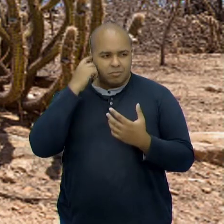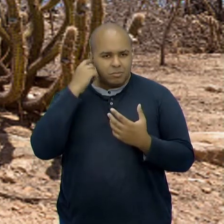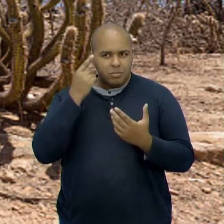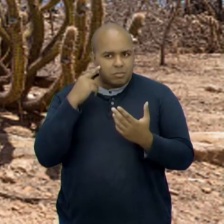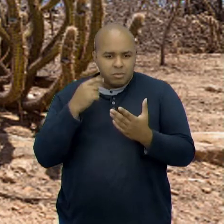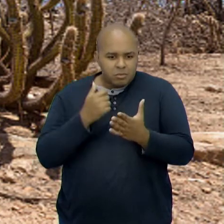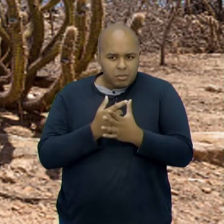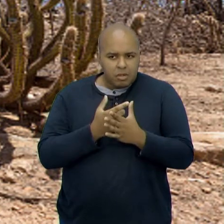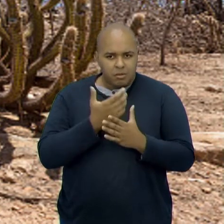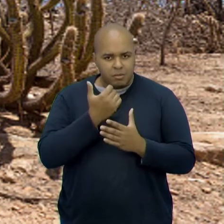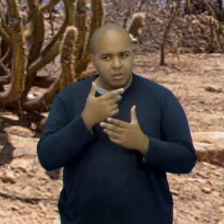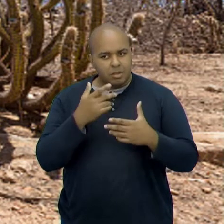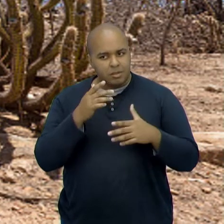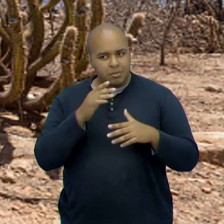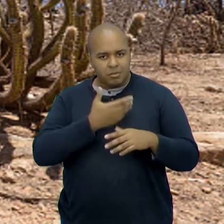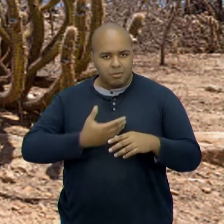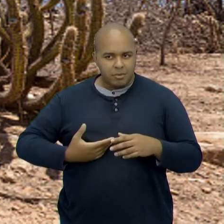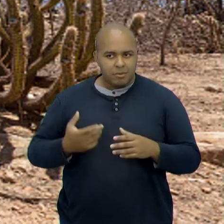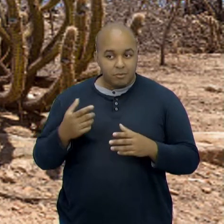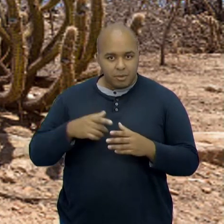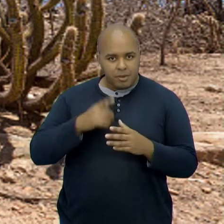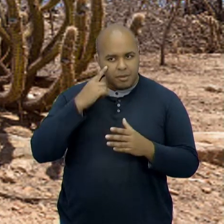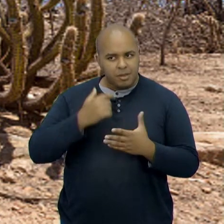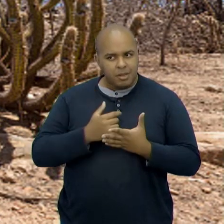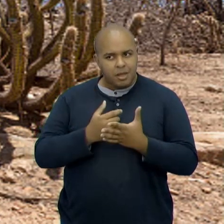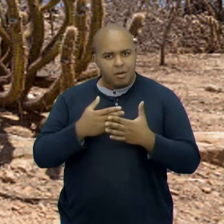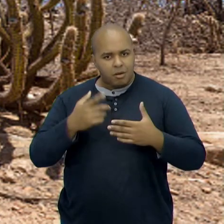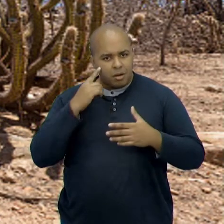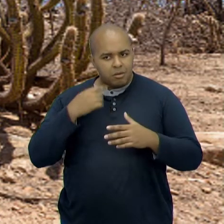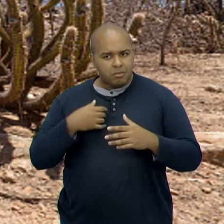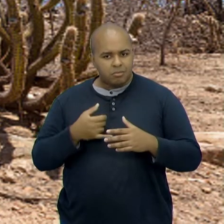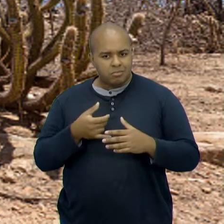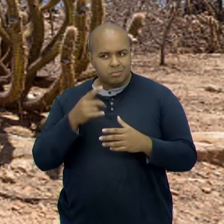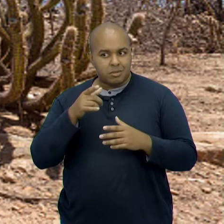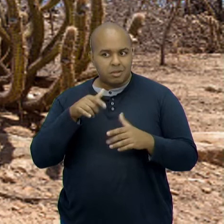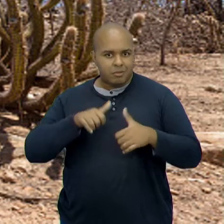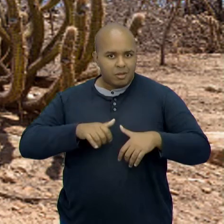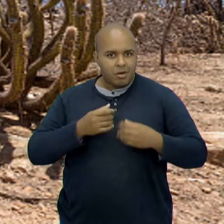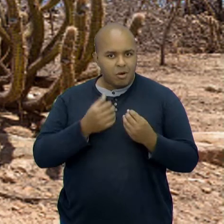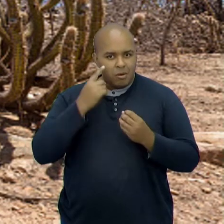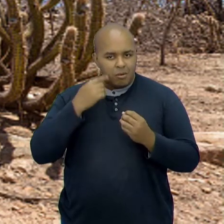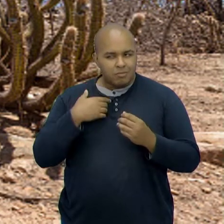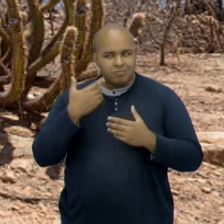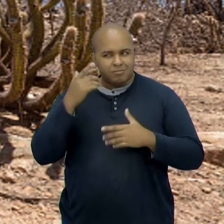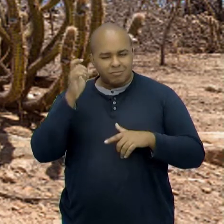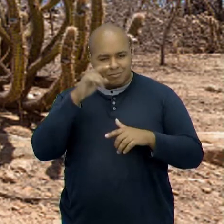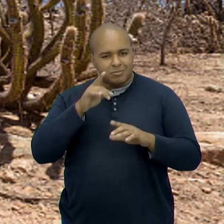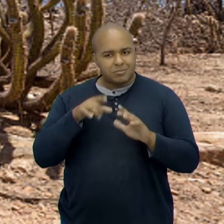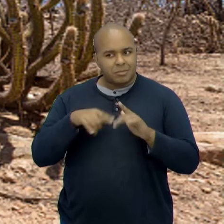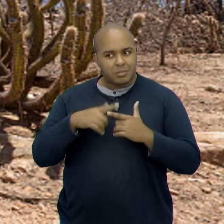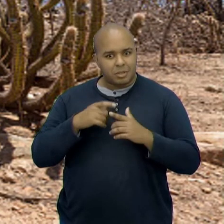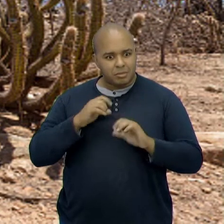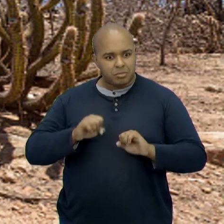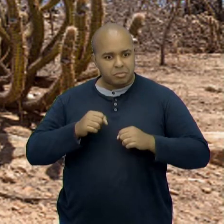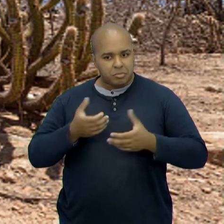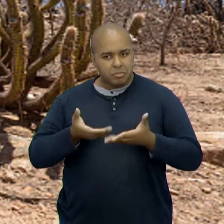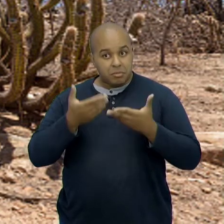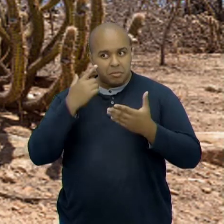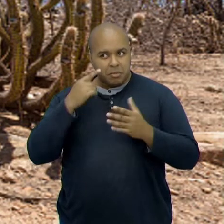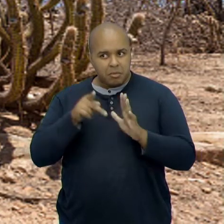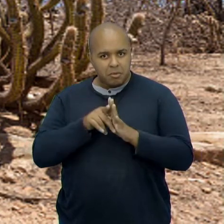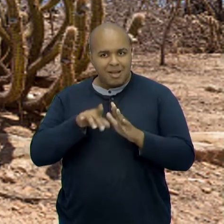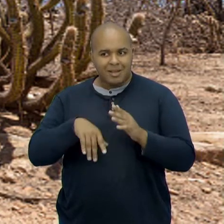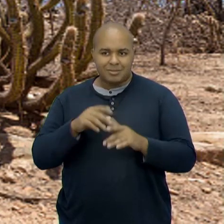comprar comida, e aí o governo vem e leva a vaquinha como imposto, ele fica na complicação porque ele já tinha empenhado a vaquinha